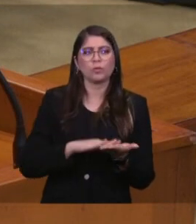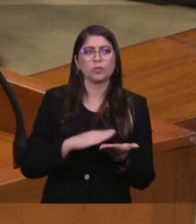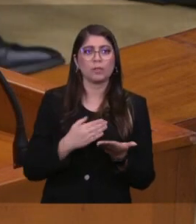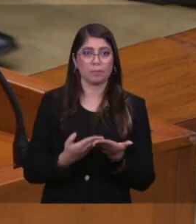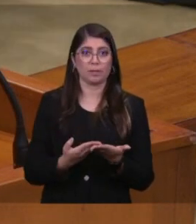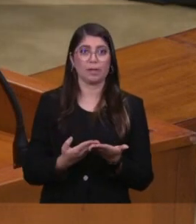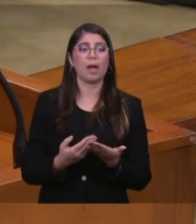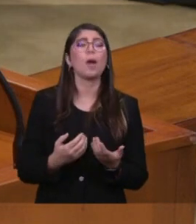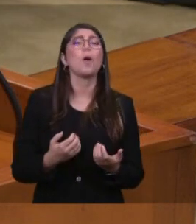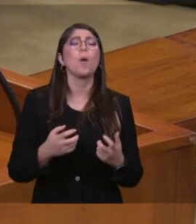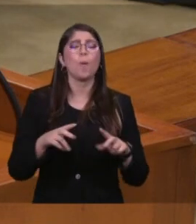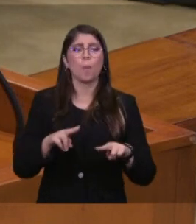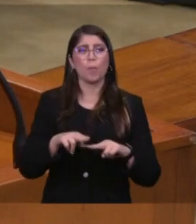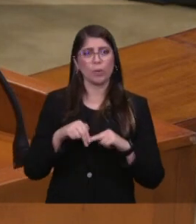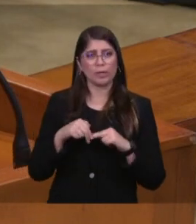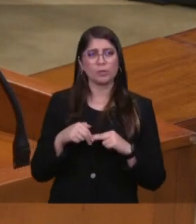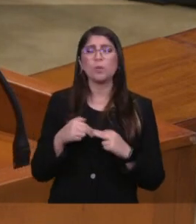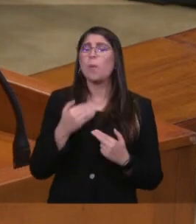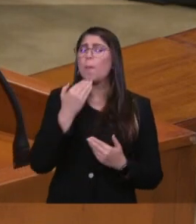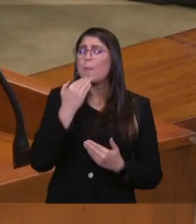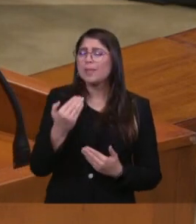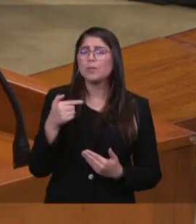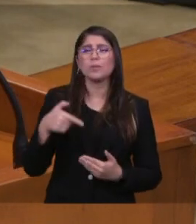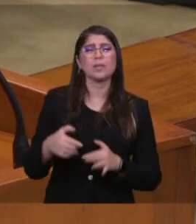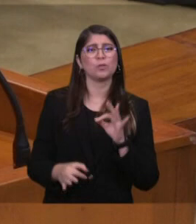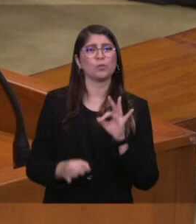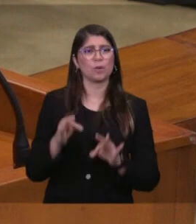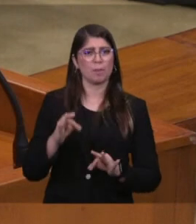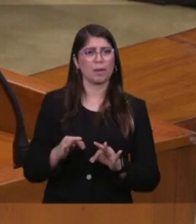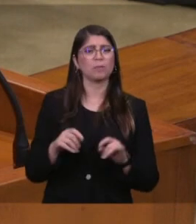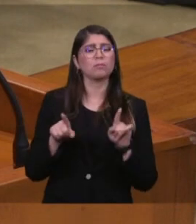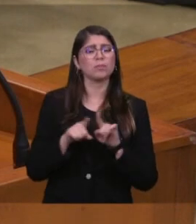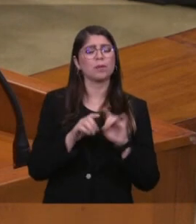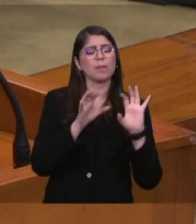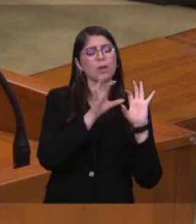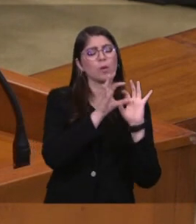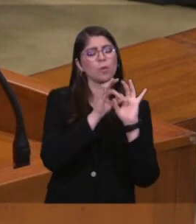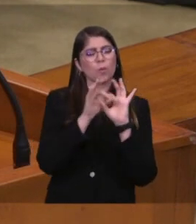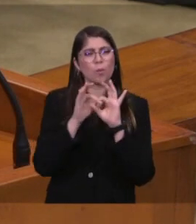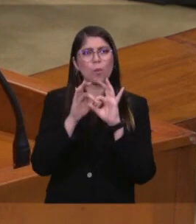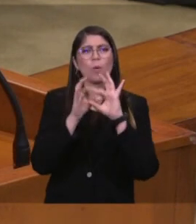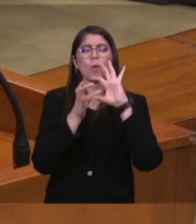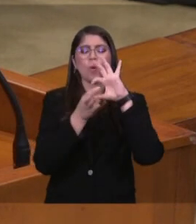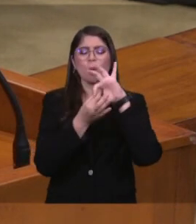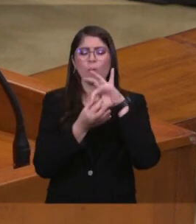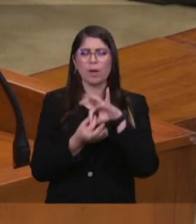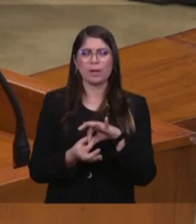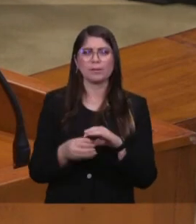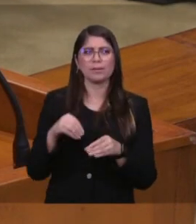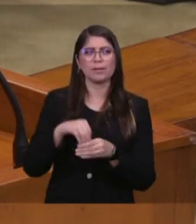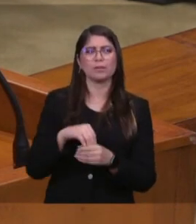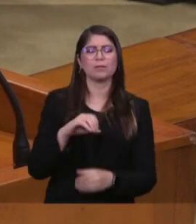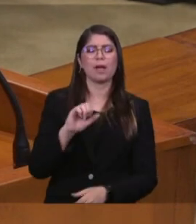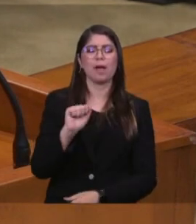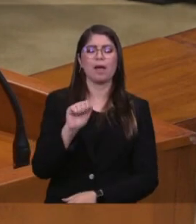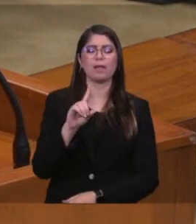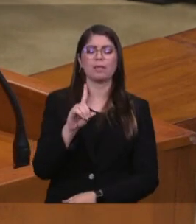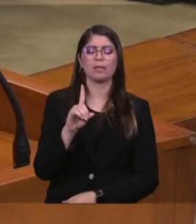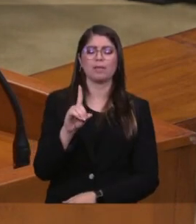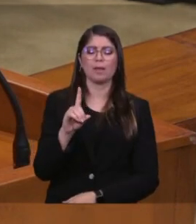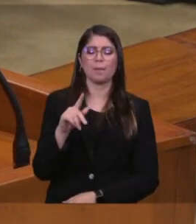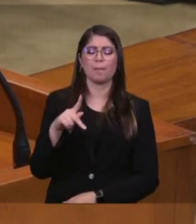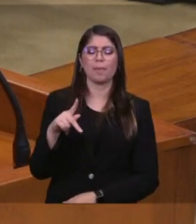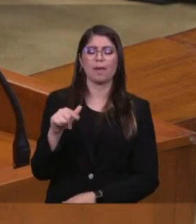isso, pleiteamos neste julgamento e por coerência com o precedente contido na ADPF 186, que seja admitido